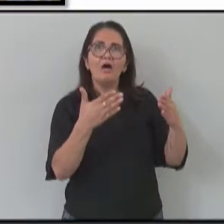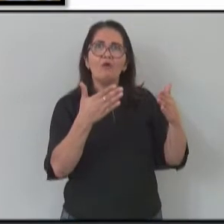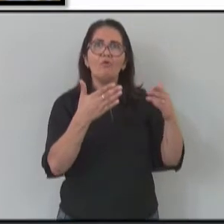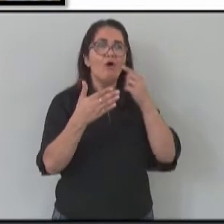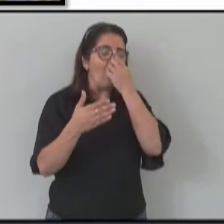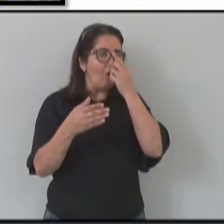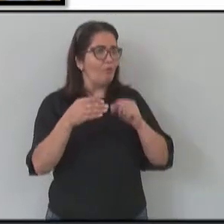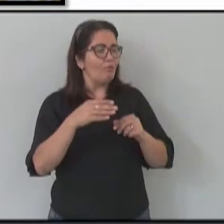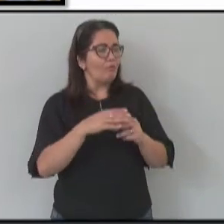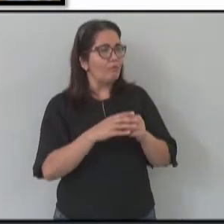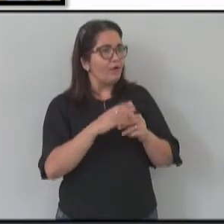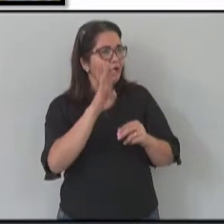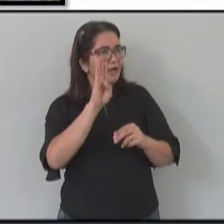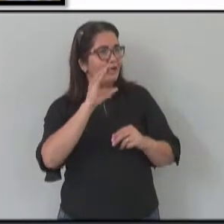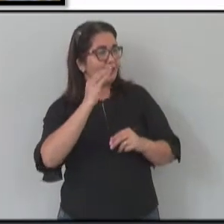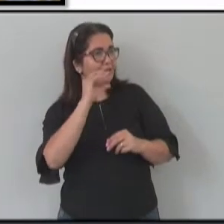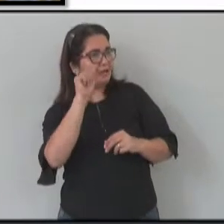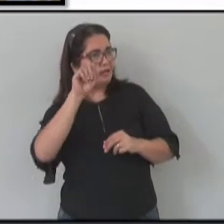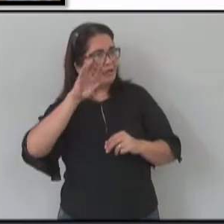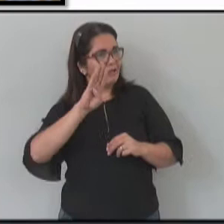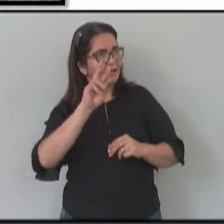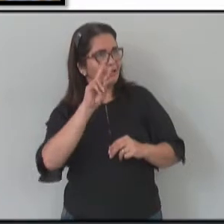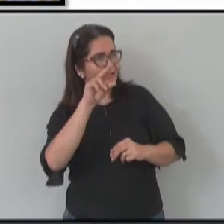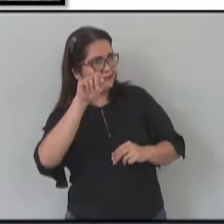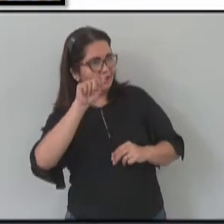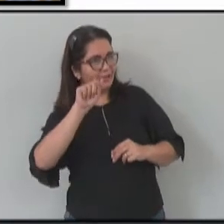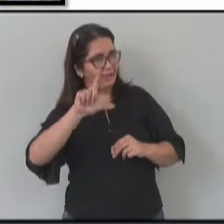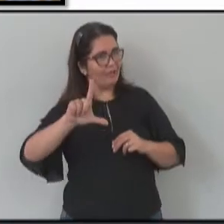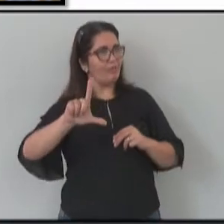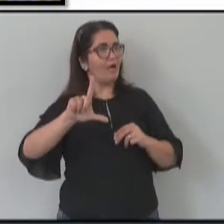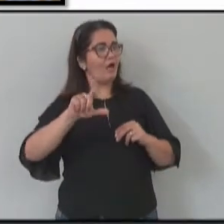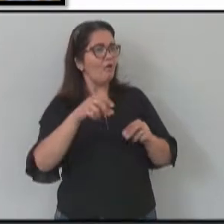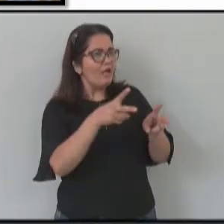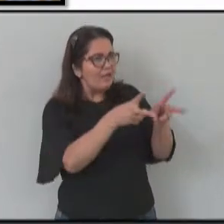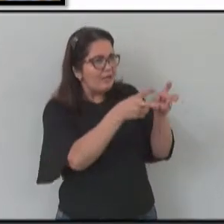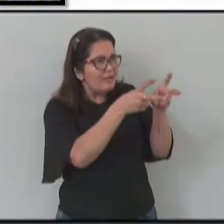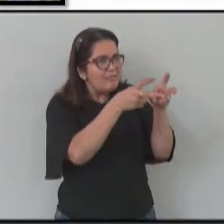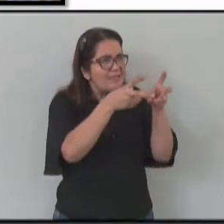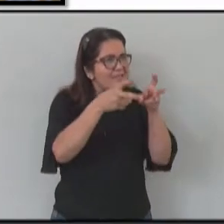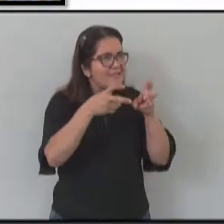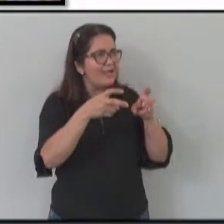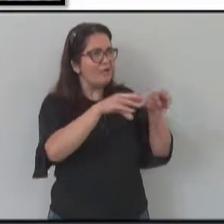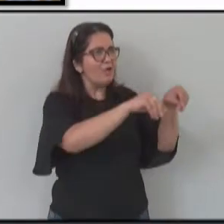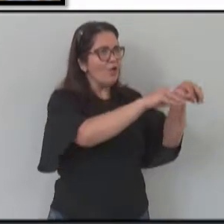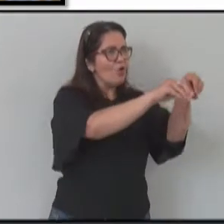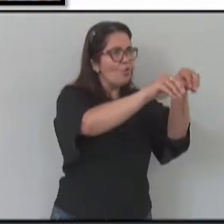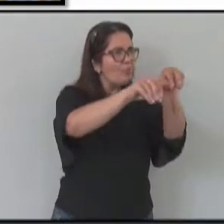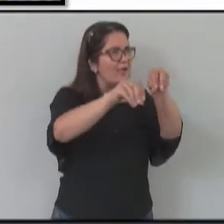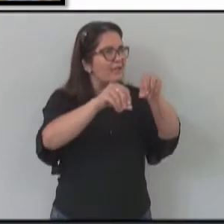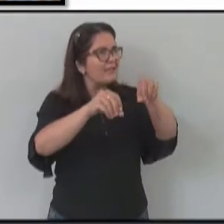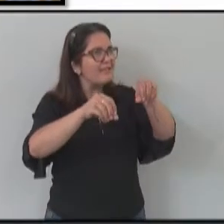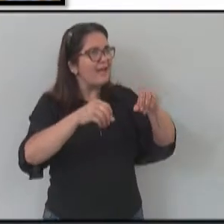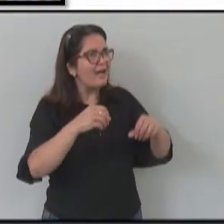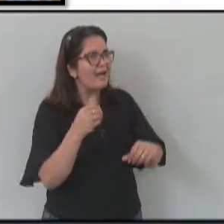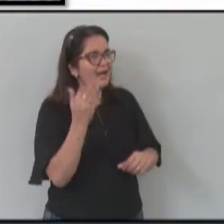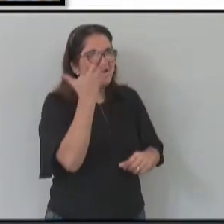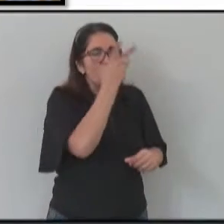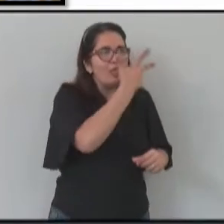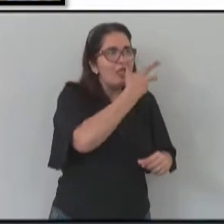grande? Ele percebe porque haviam muitas aves sobrevoando o